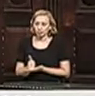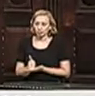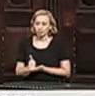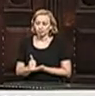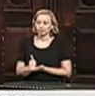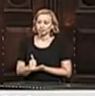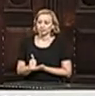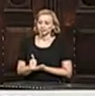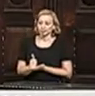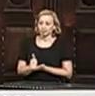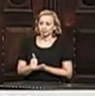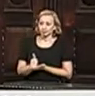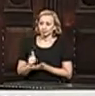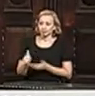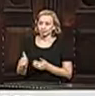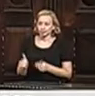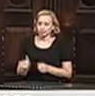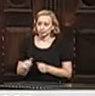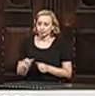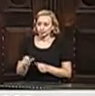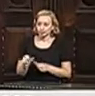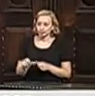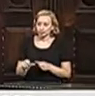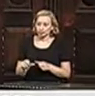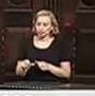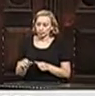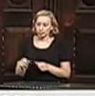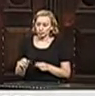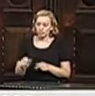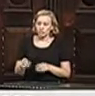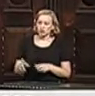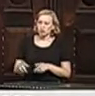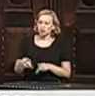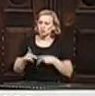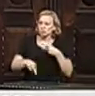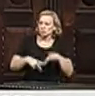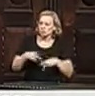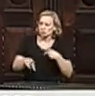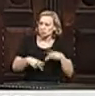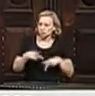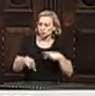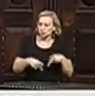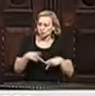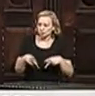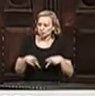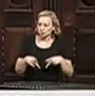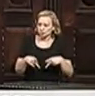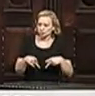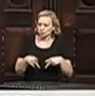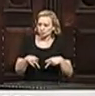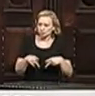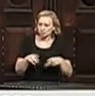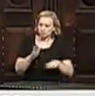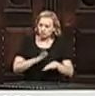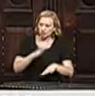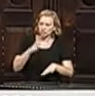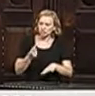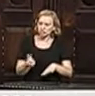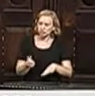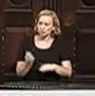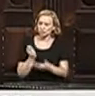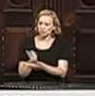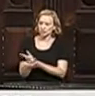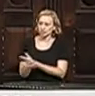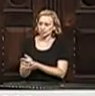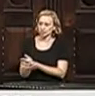razoável o novo critério para o bolso do contribuinte. Segundo, tem